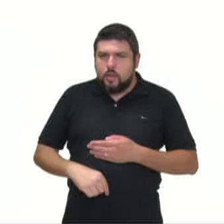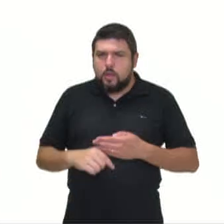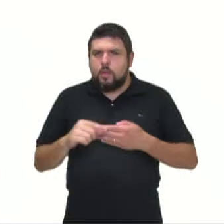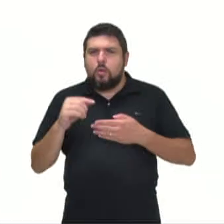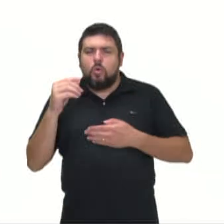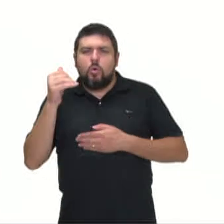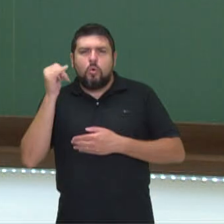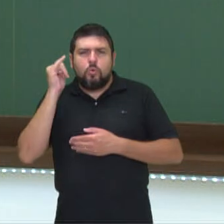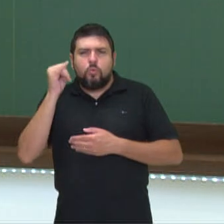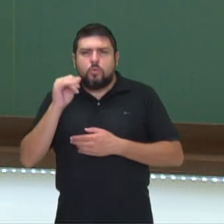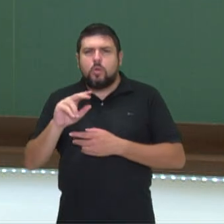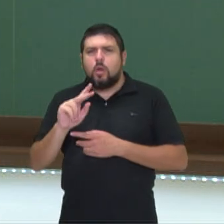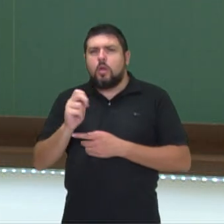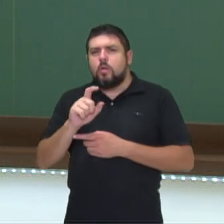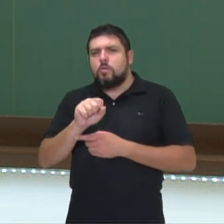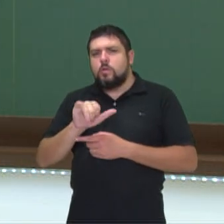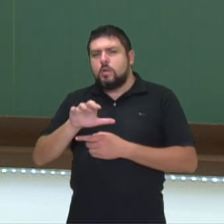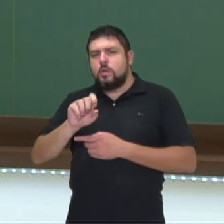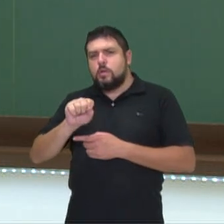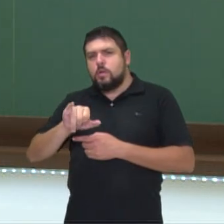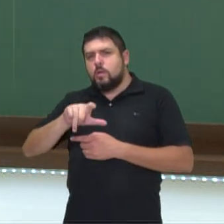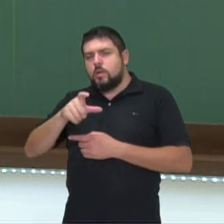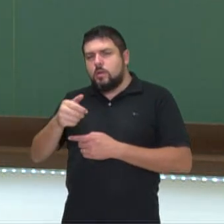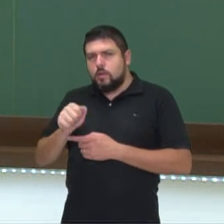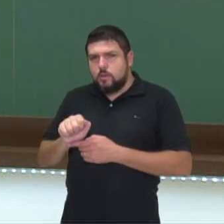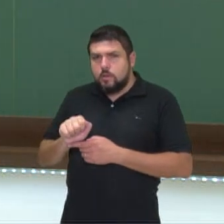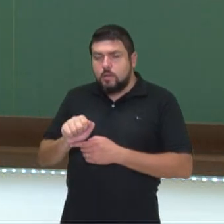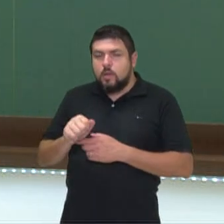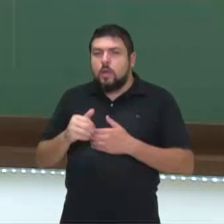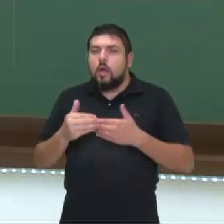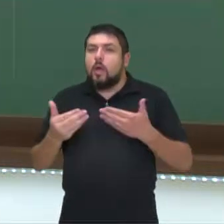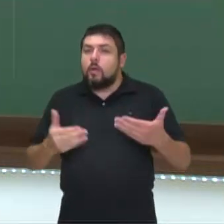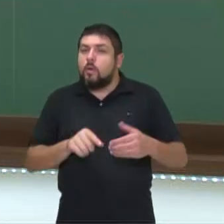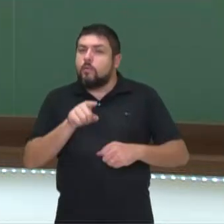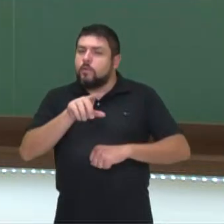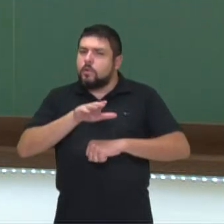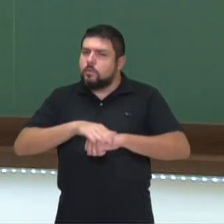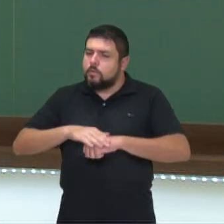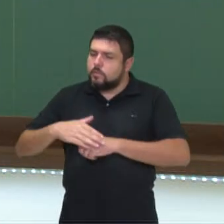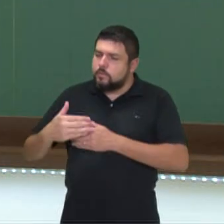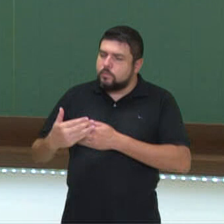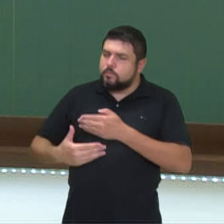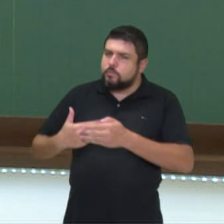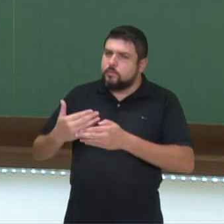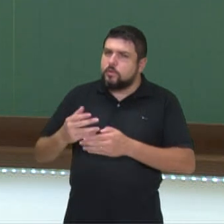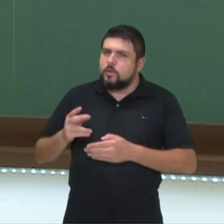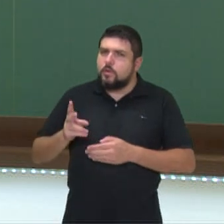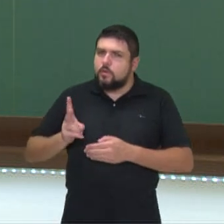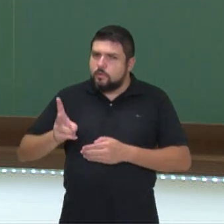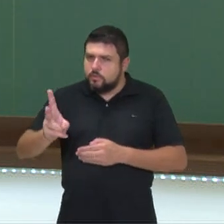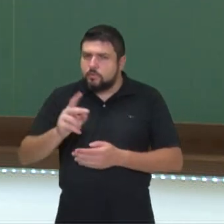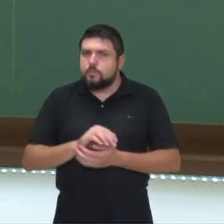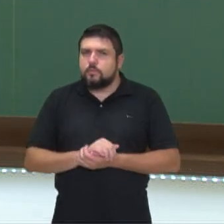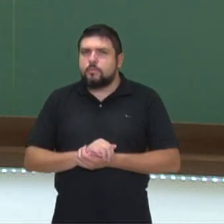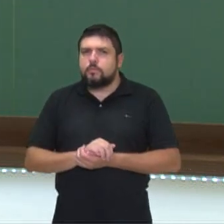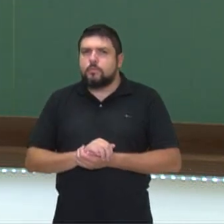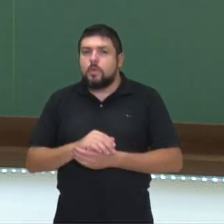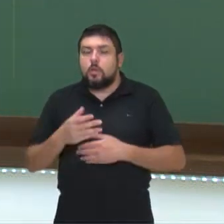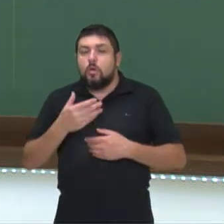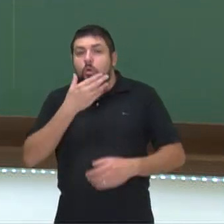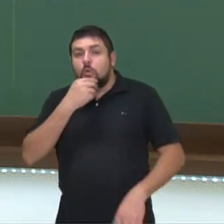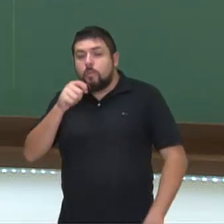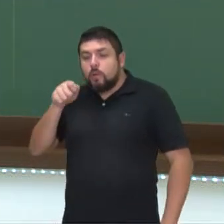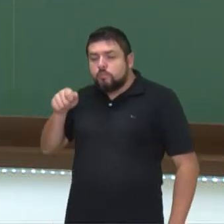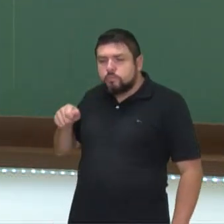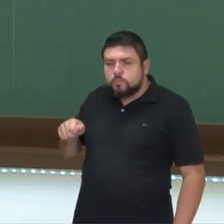Seixas. Dê continuidade a ele. Isso mesmo, você tem uma situação inicial, uma introdução aqui, sendo encaminhada